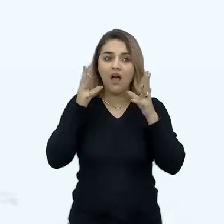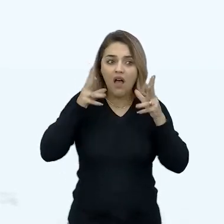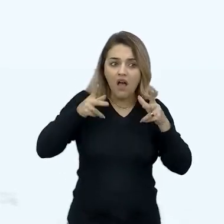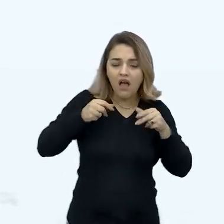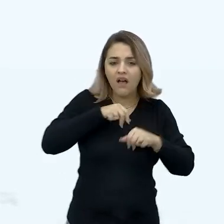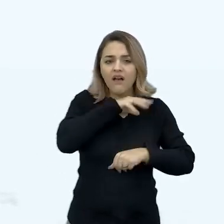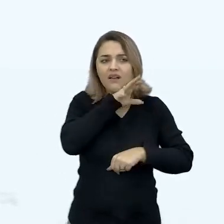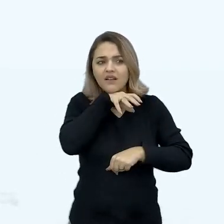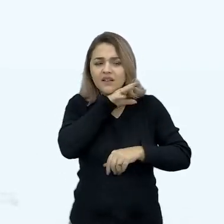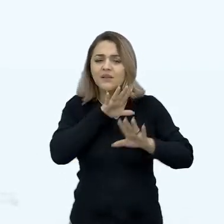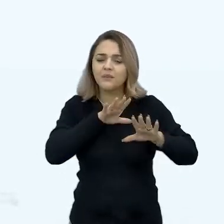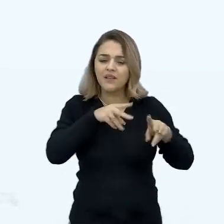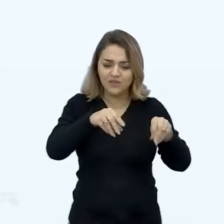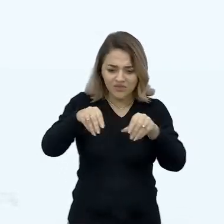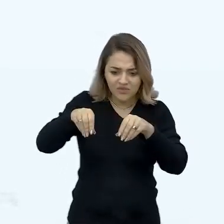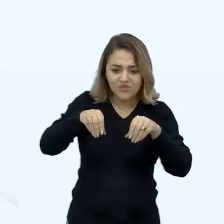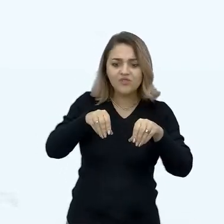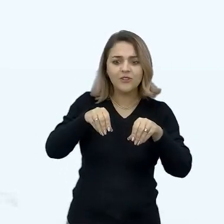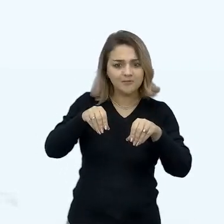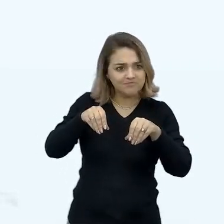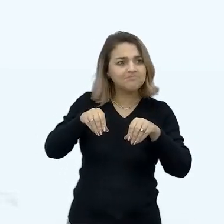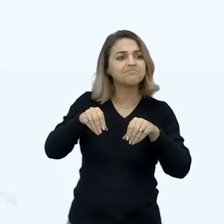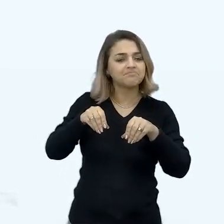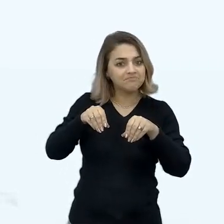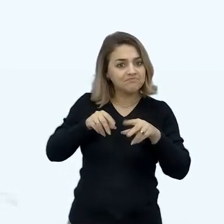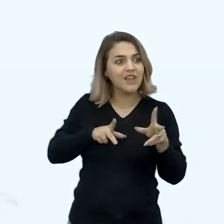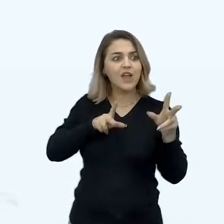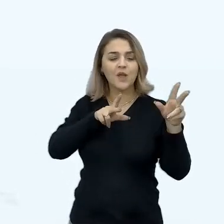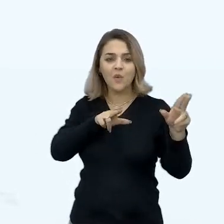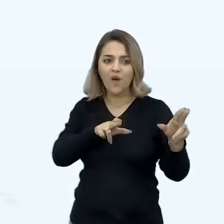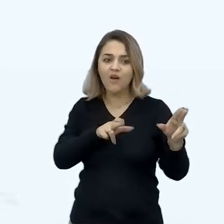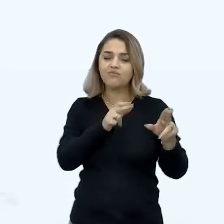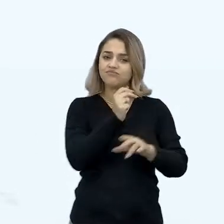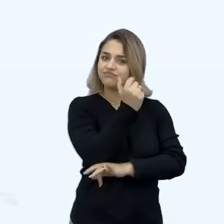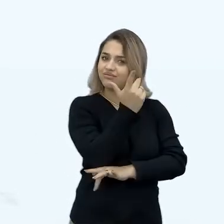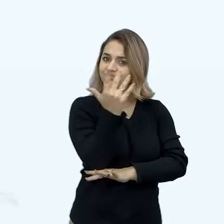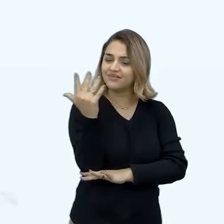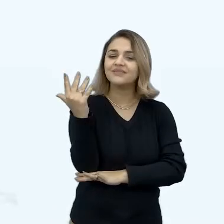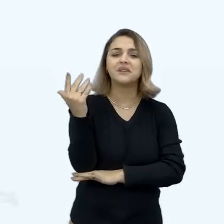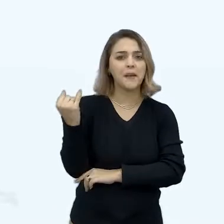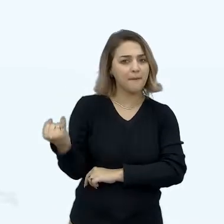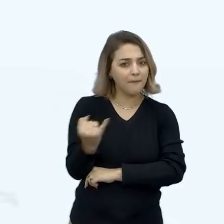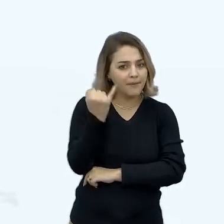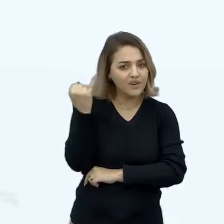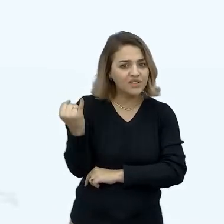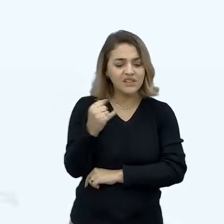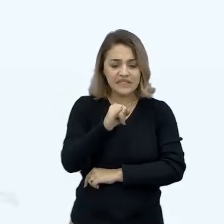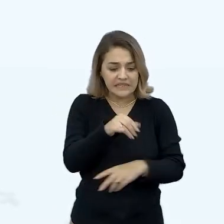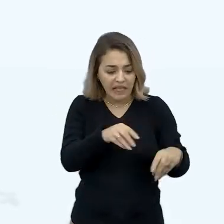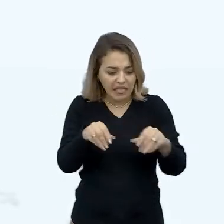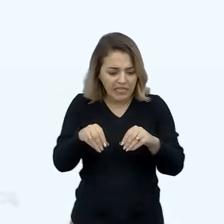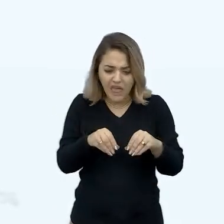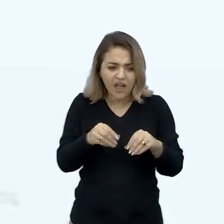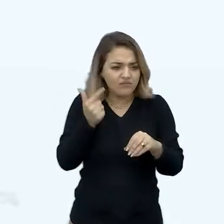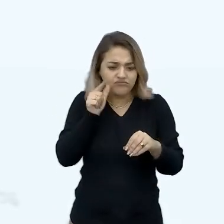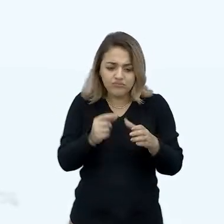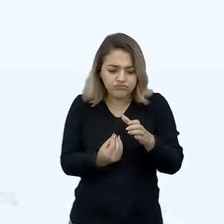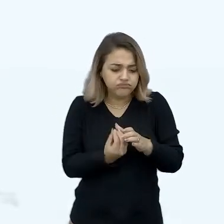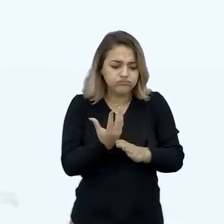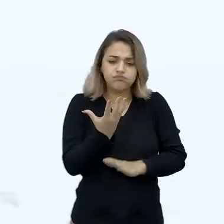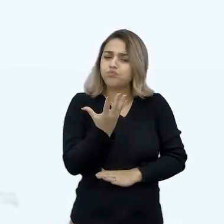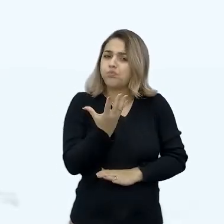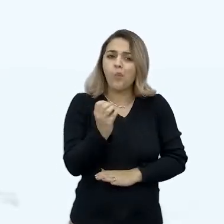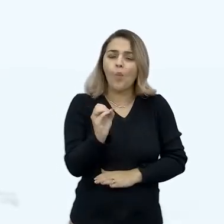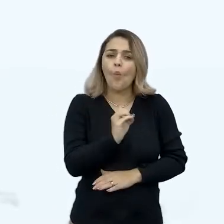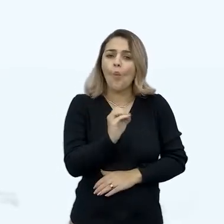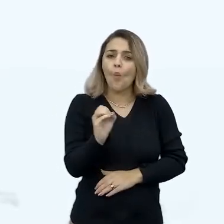é tão importante quanto os outros recursos naturais. Sem terra boa, nada brota, nada cresce. Pois é, e os últimos estudos